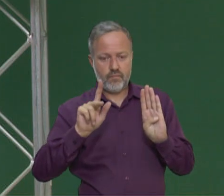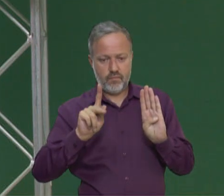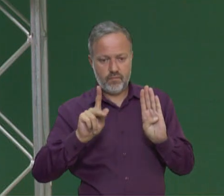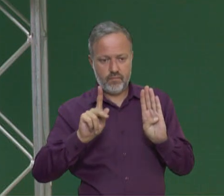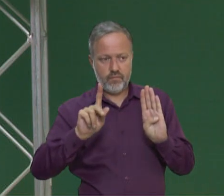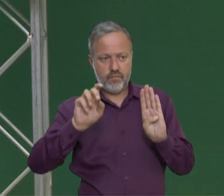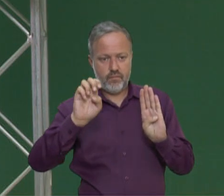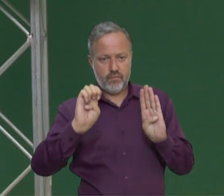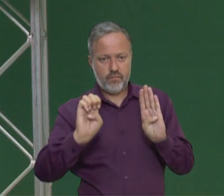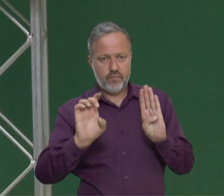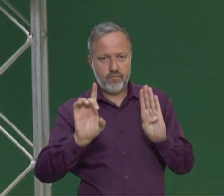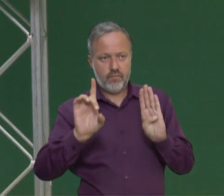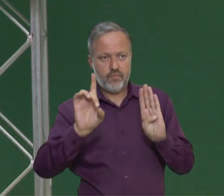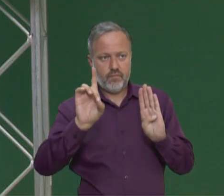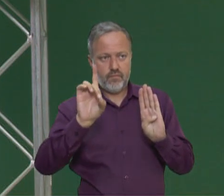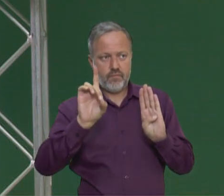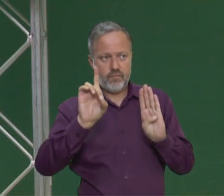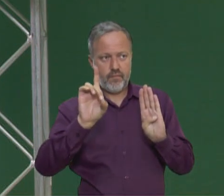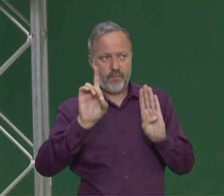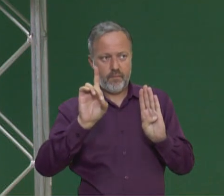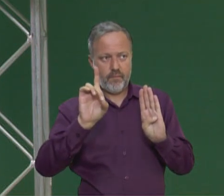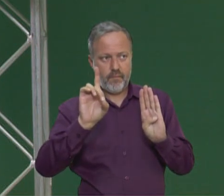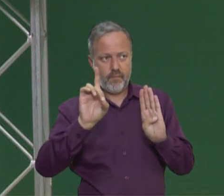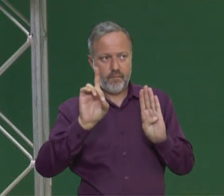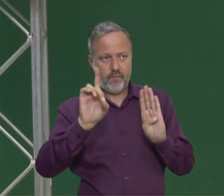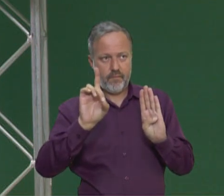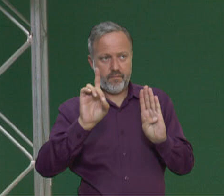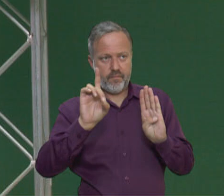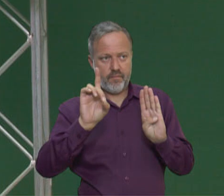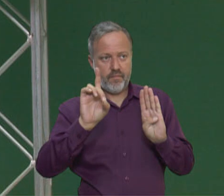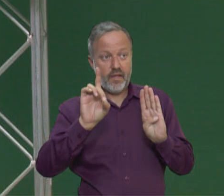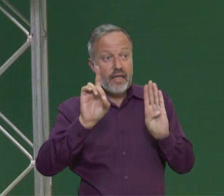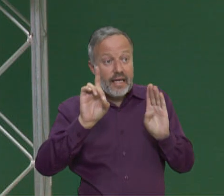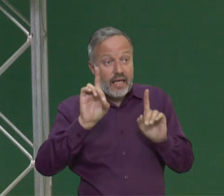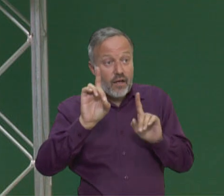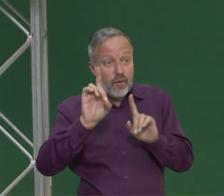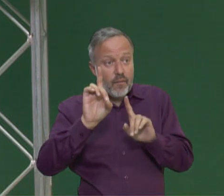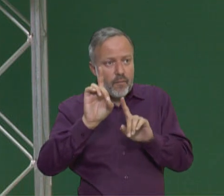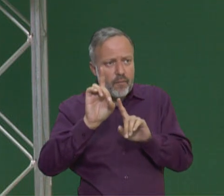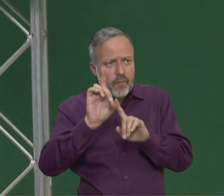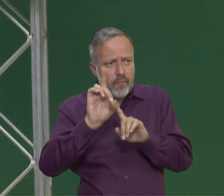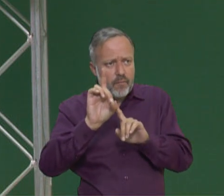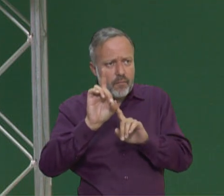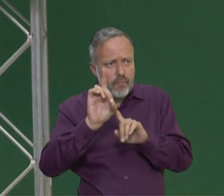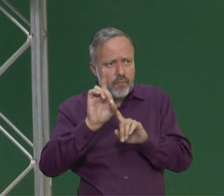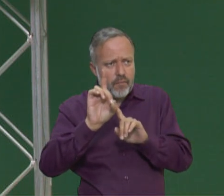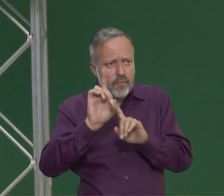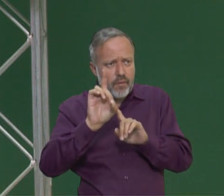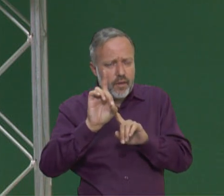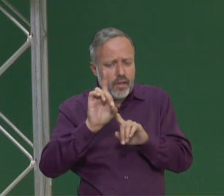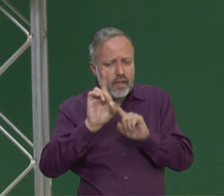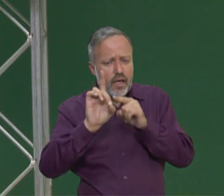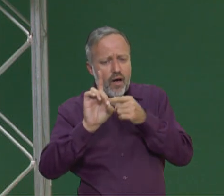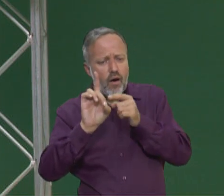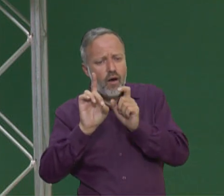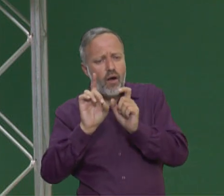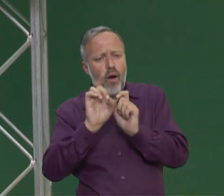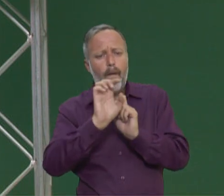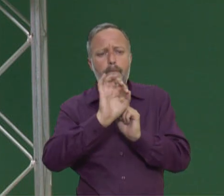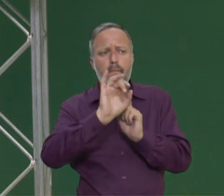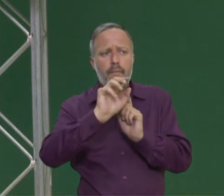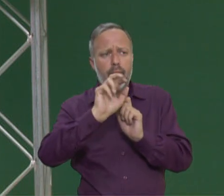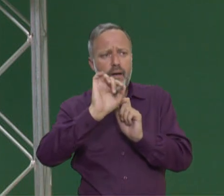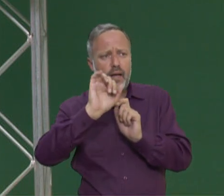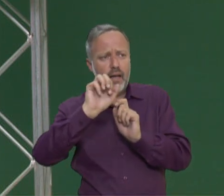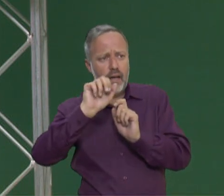verbo regular, ele recebeu um P a mais. Por que dobrou a última letra antes de receber